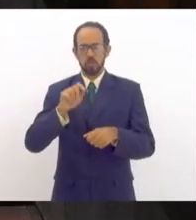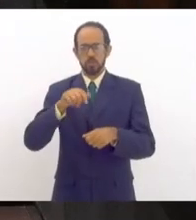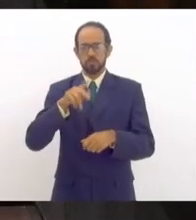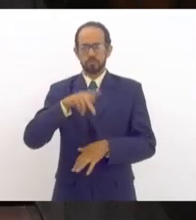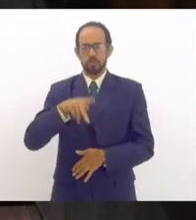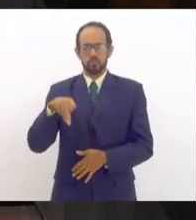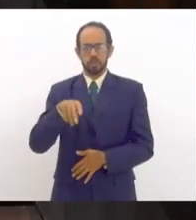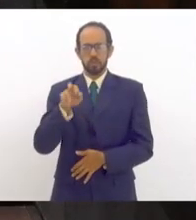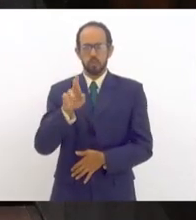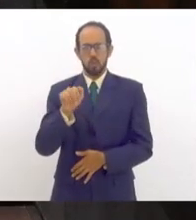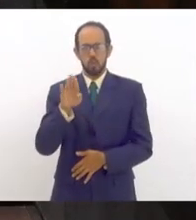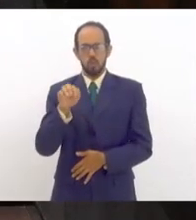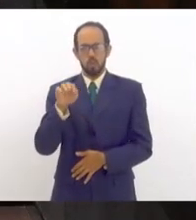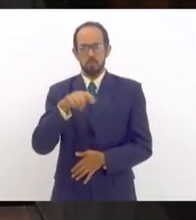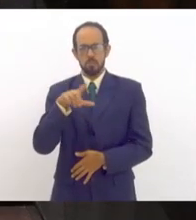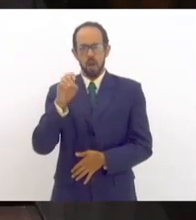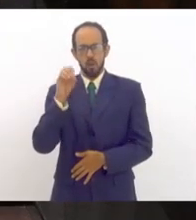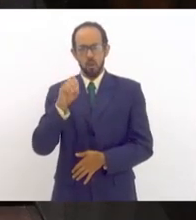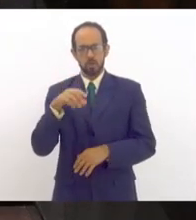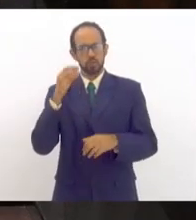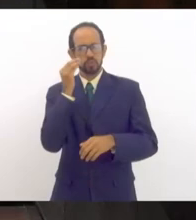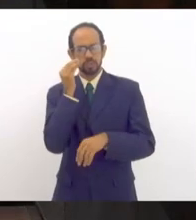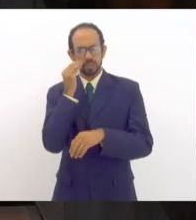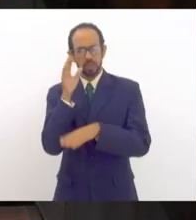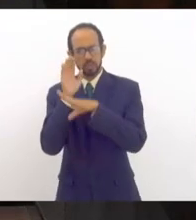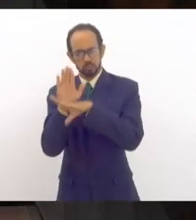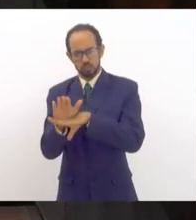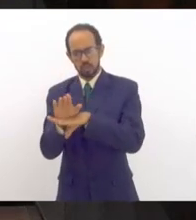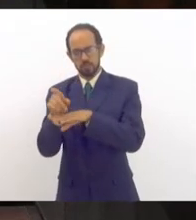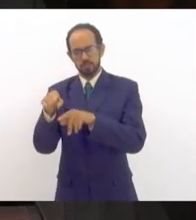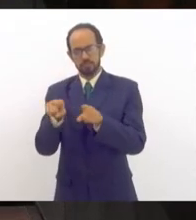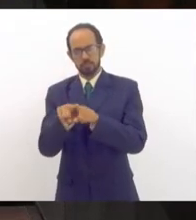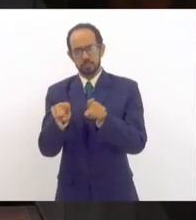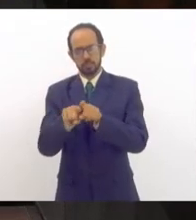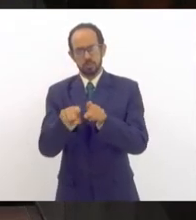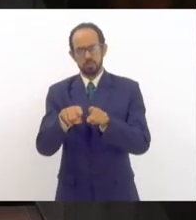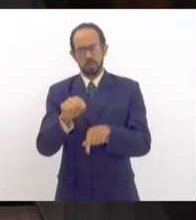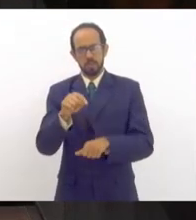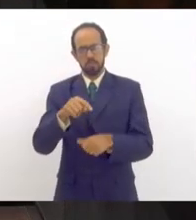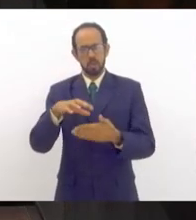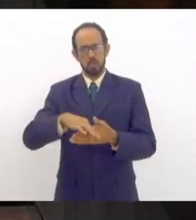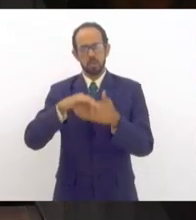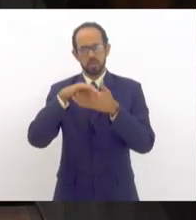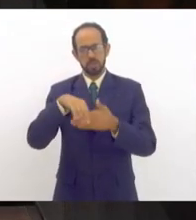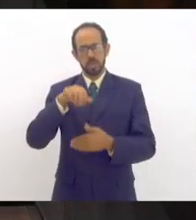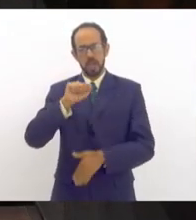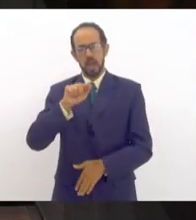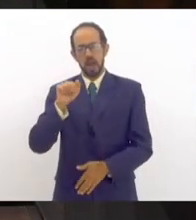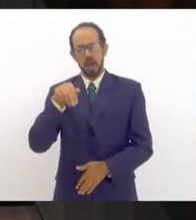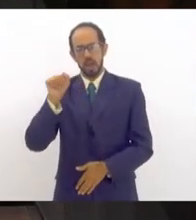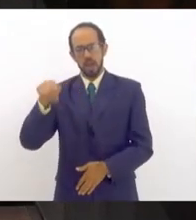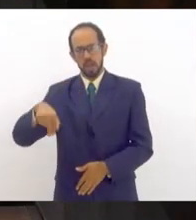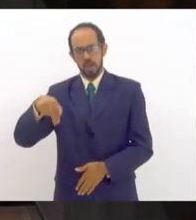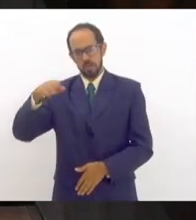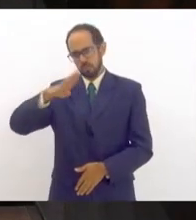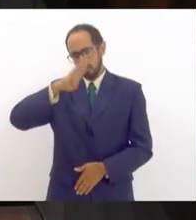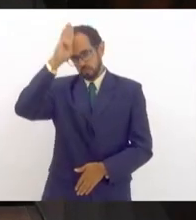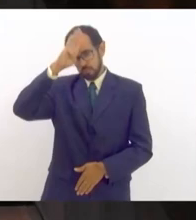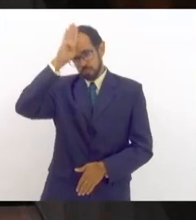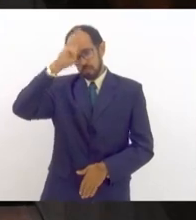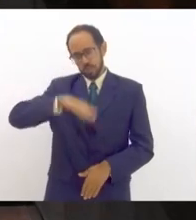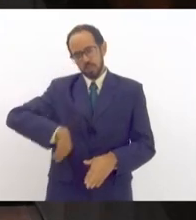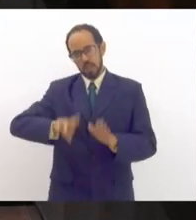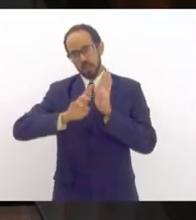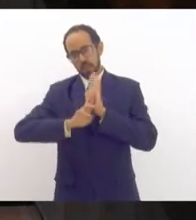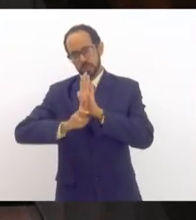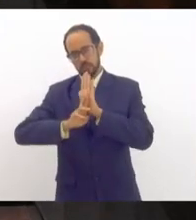nós vamos fazer muito pela cidade e eu com meu líder político Alan bombeiro Vamos trabalhar muito para que Mangaratiba seja representada